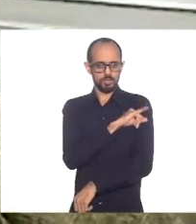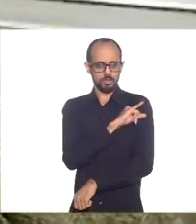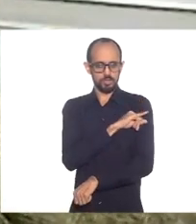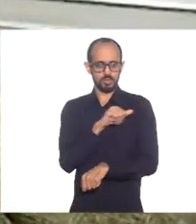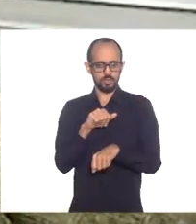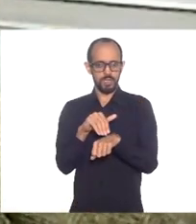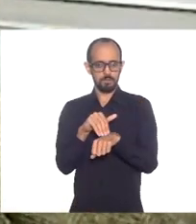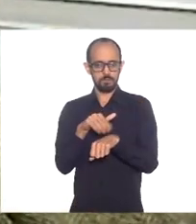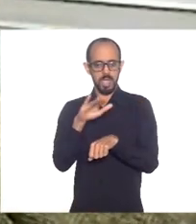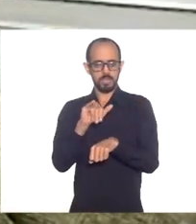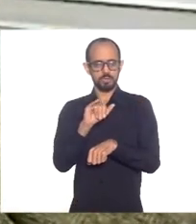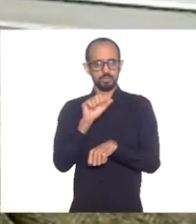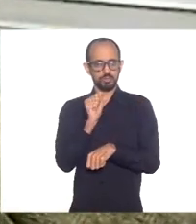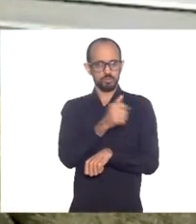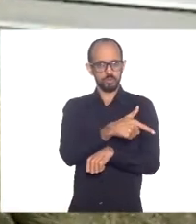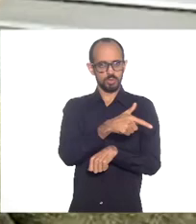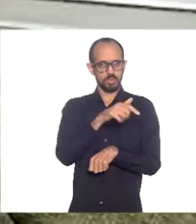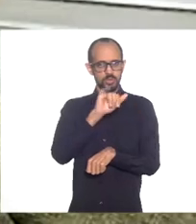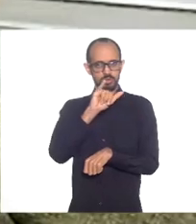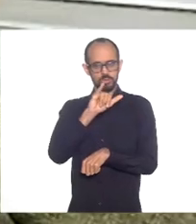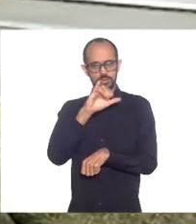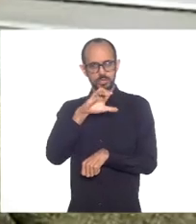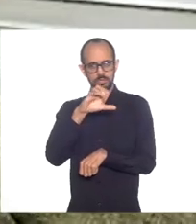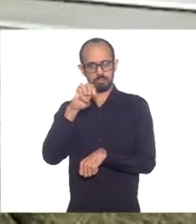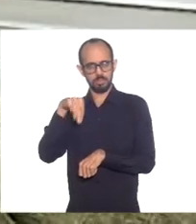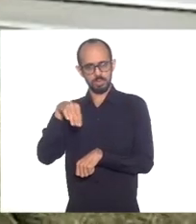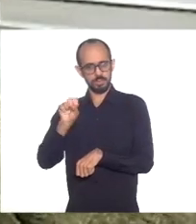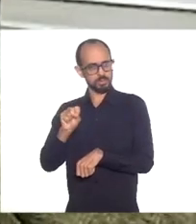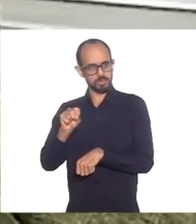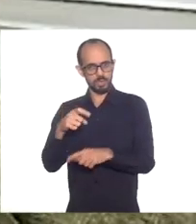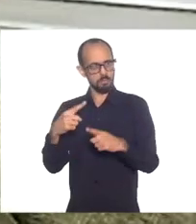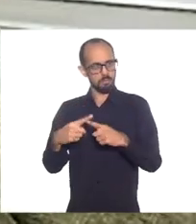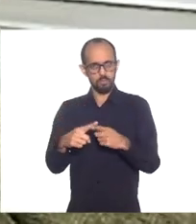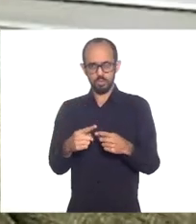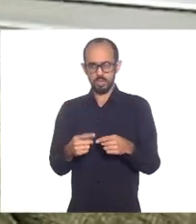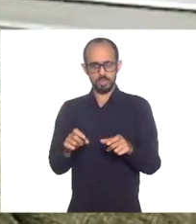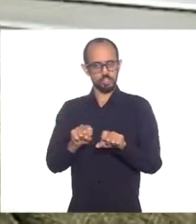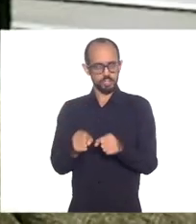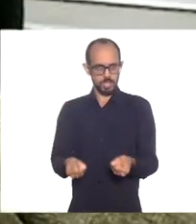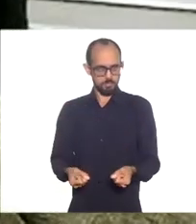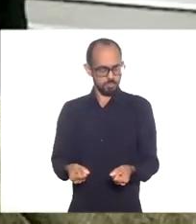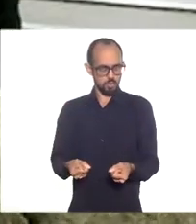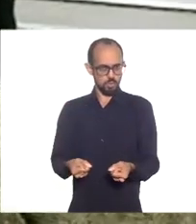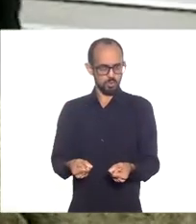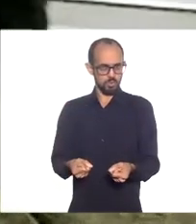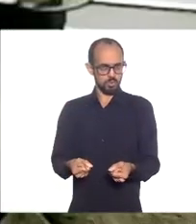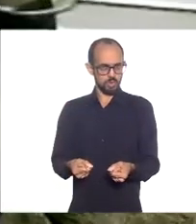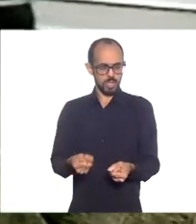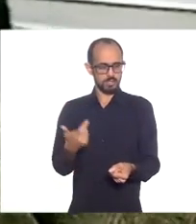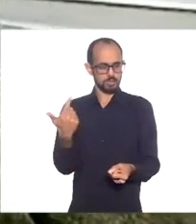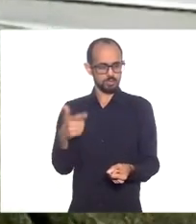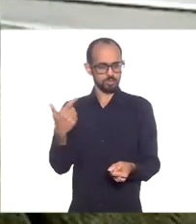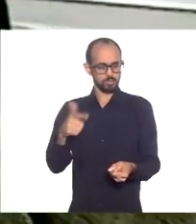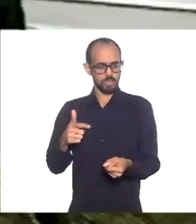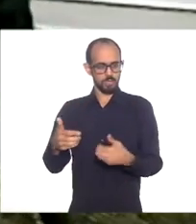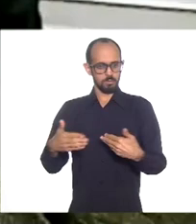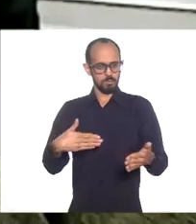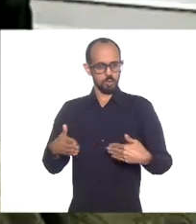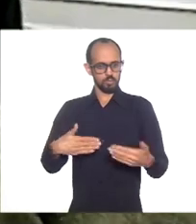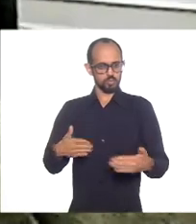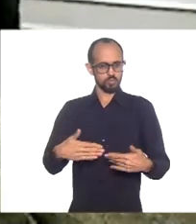superior ao ICMS, é liquidou de vez na bolsa. Aí mesmo que a gente não tem produção